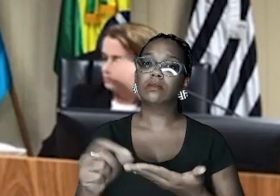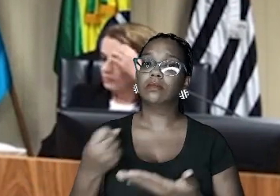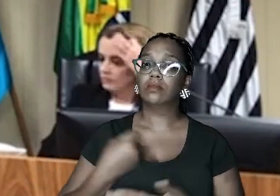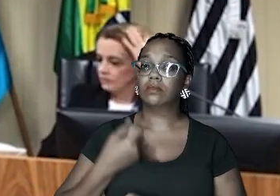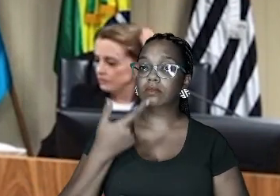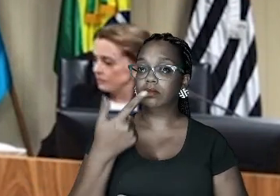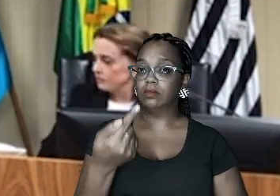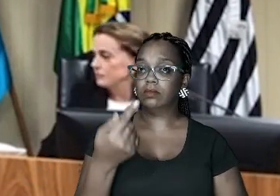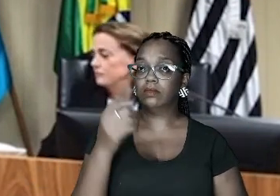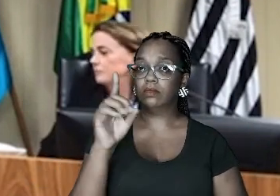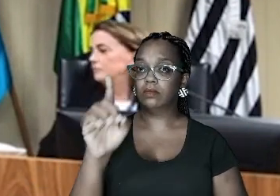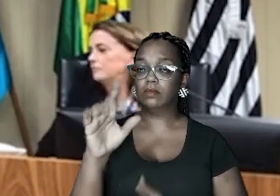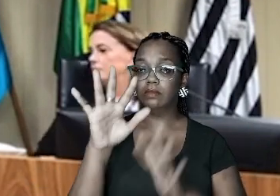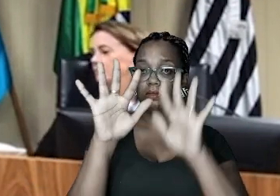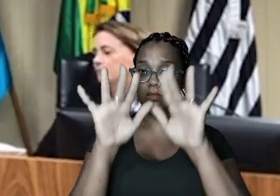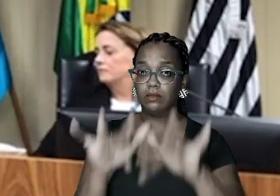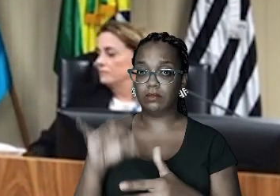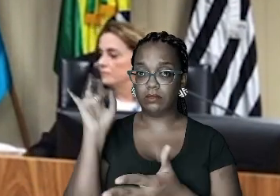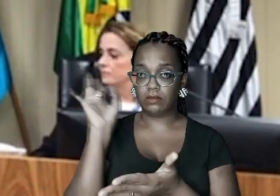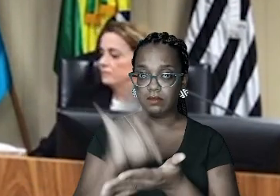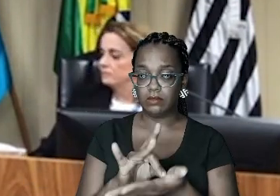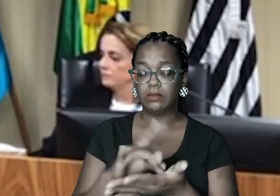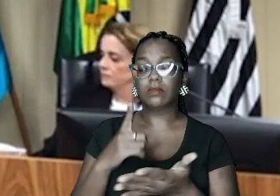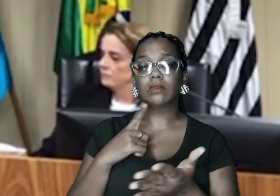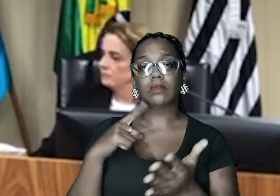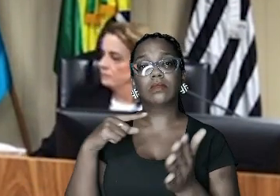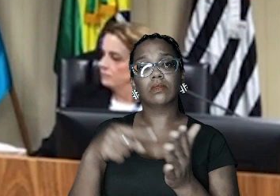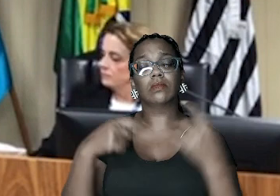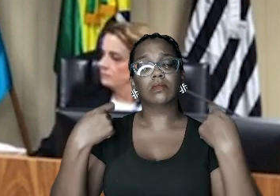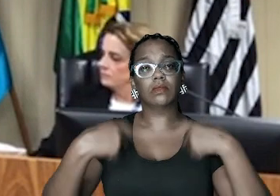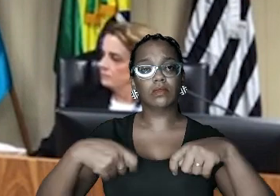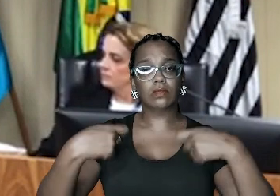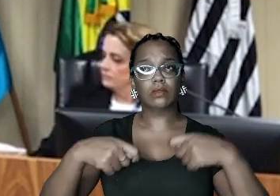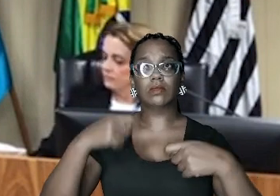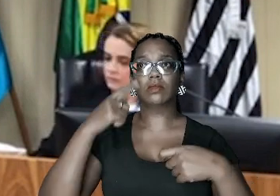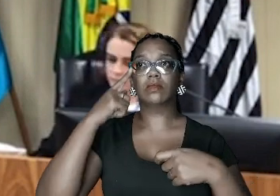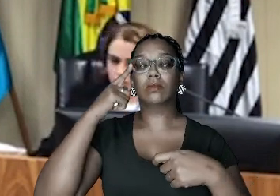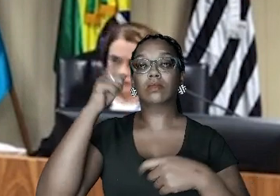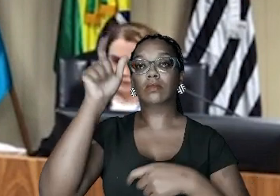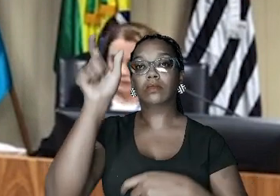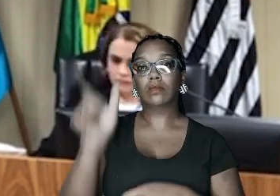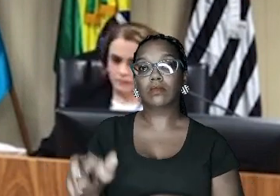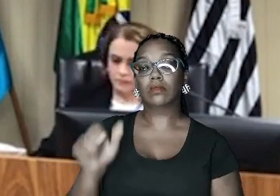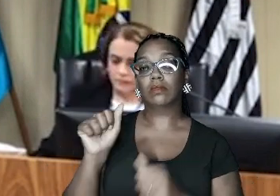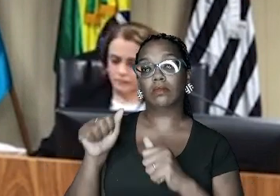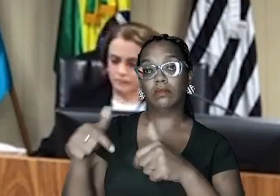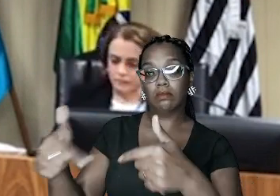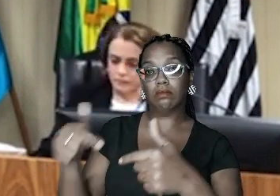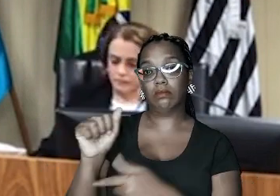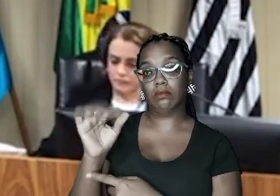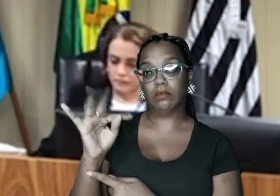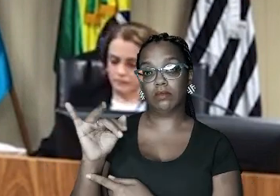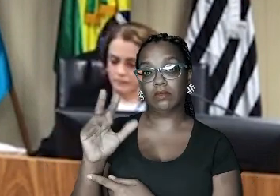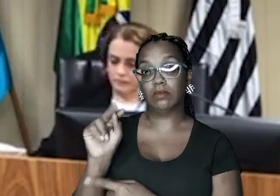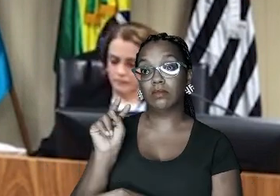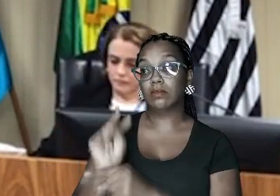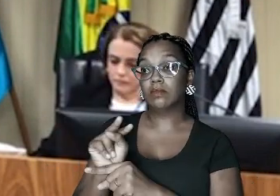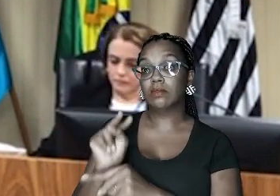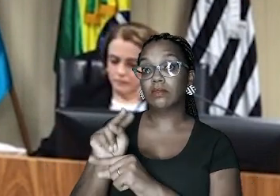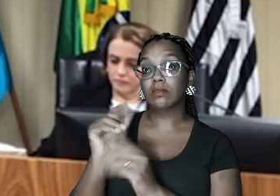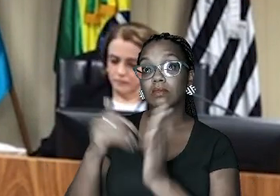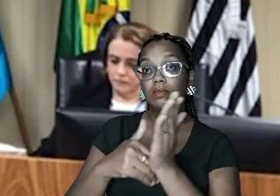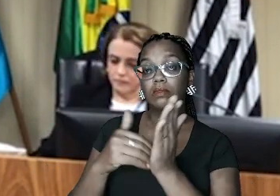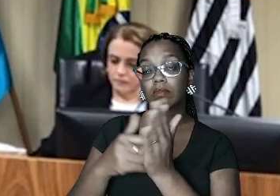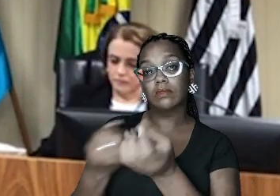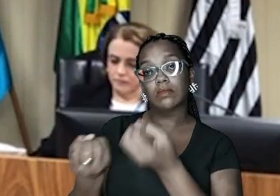sua redação originária estabelecia necessidade do sujeito ativo tem um dever de guarda do sigilo daquela informação